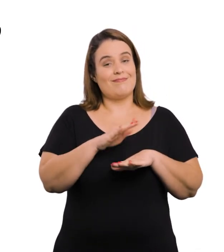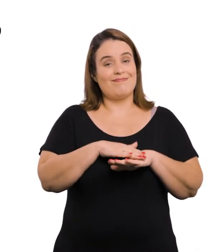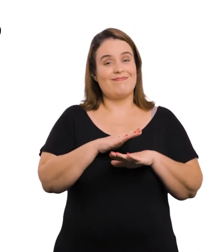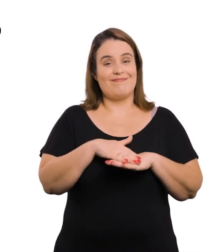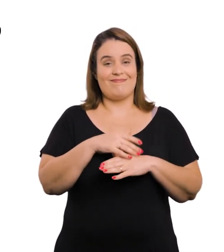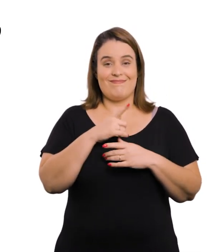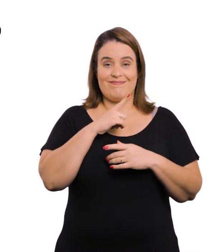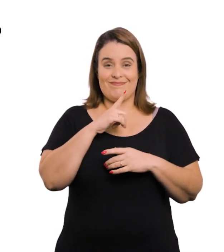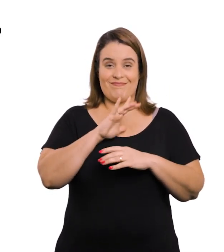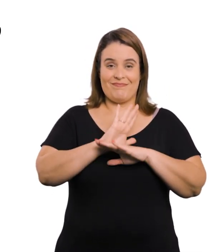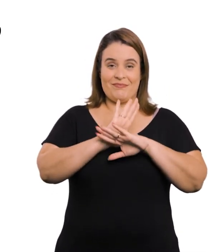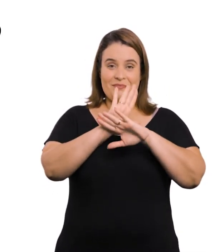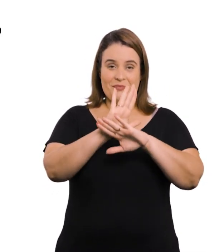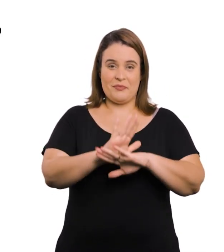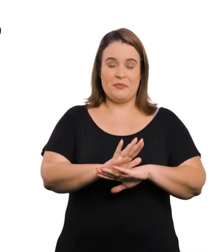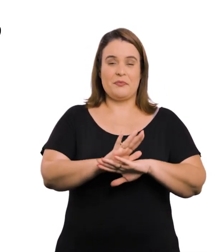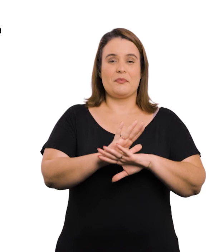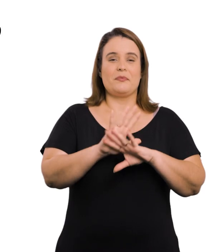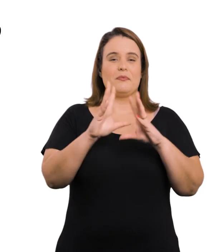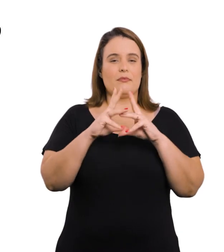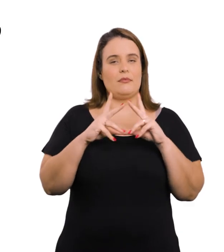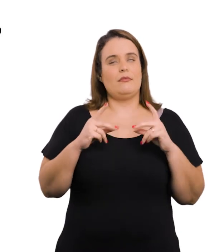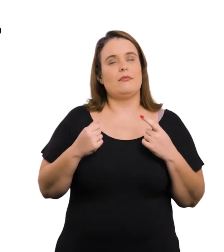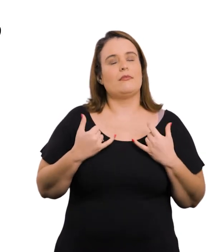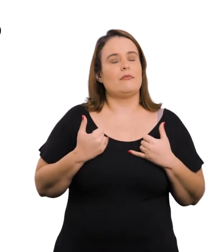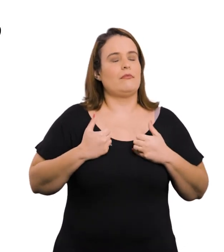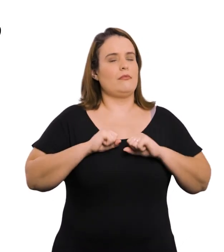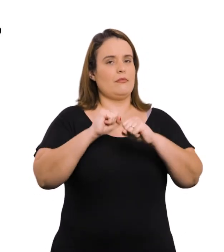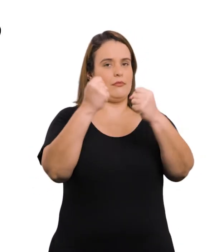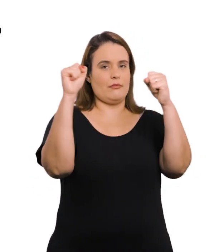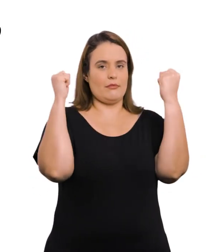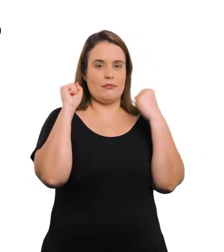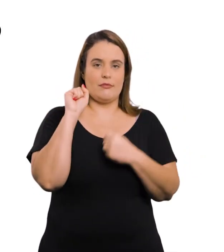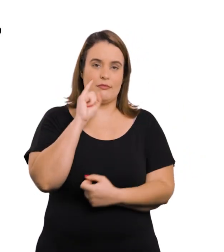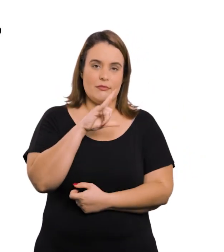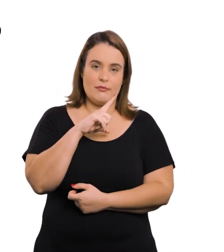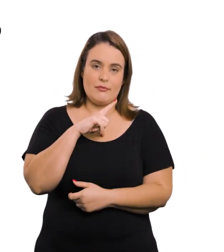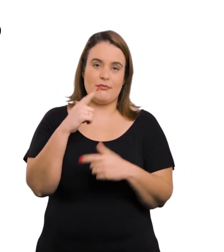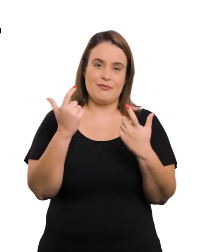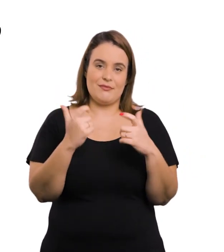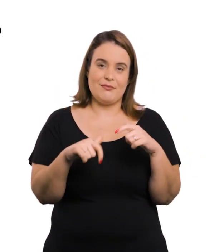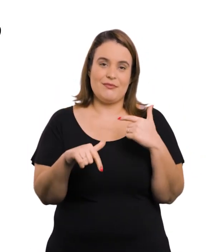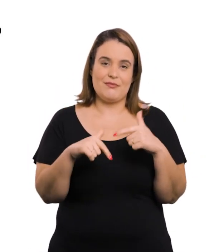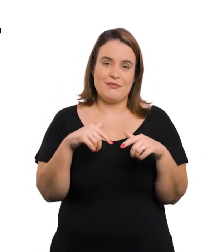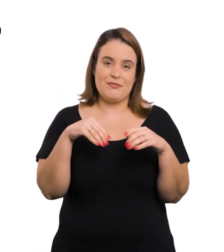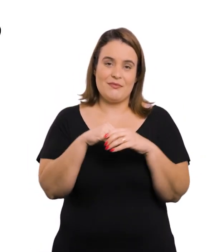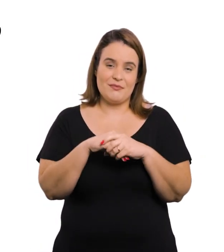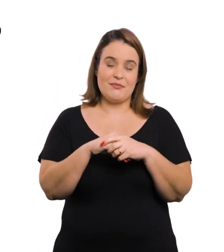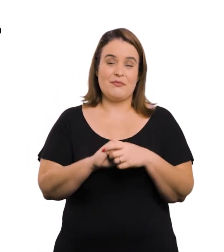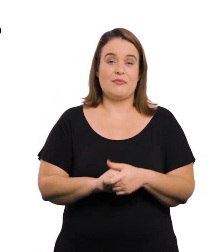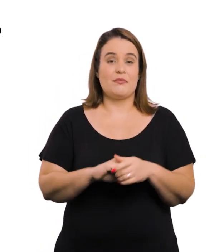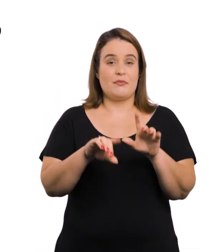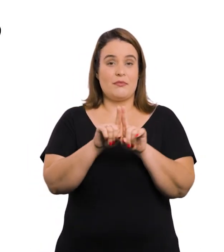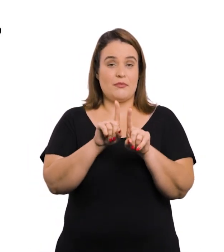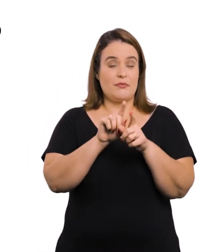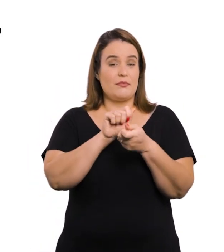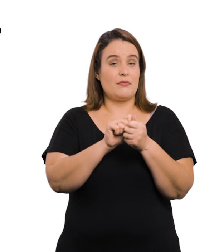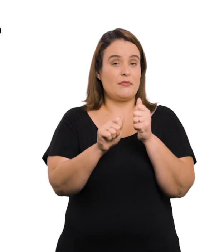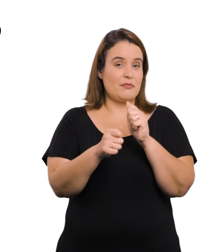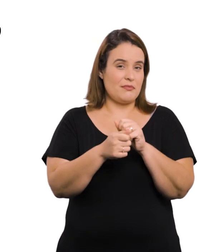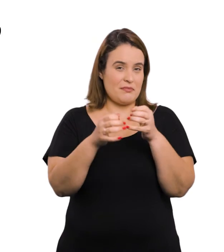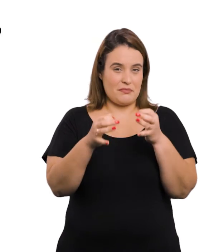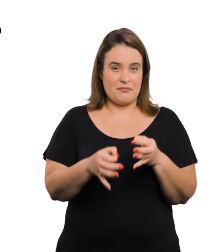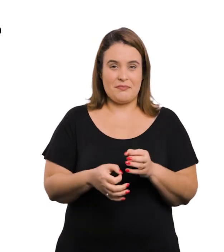provavelmente produzirão benefícios ao dissipar as tensões que possam surgir no local de trabalho em situações onde as adaptações